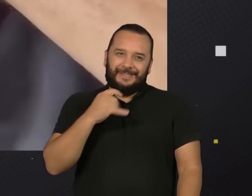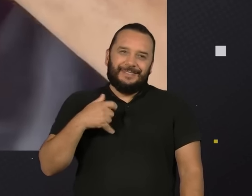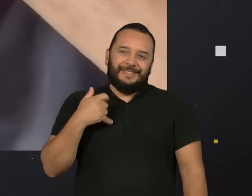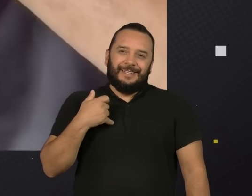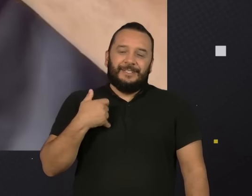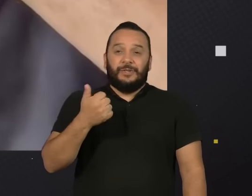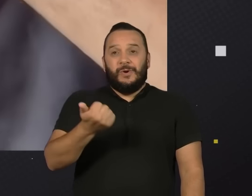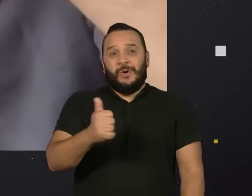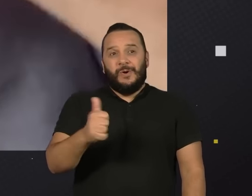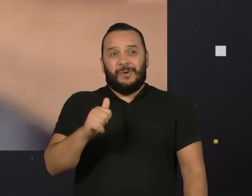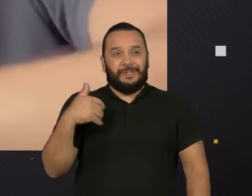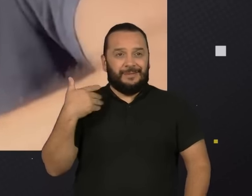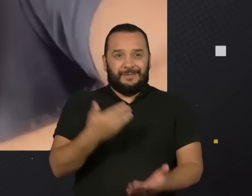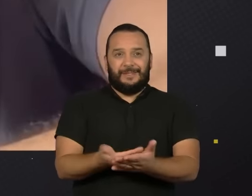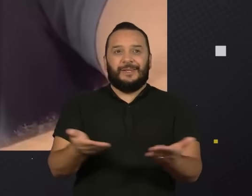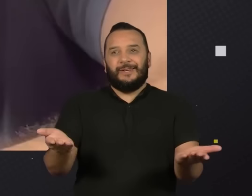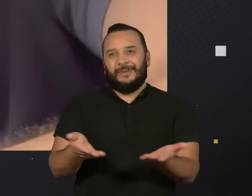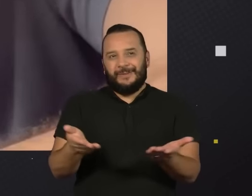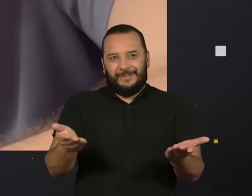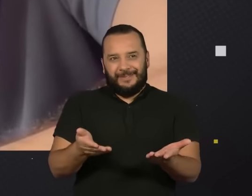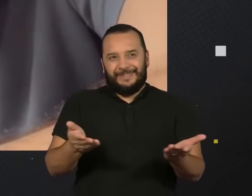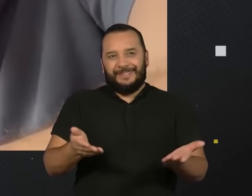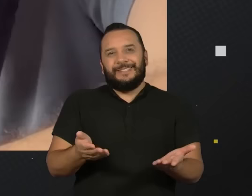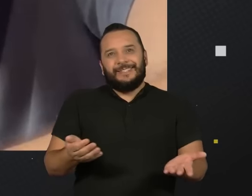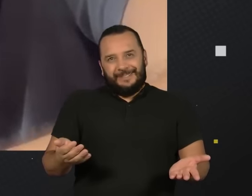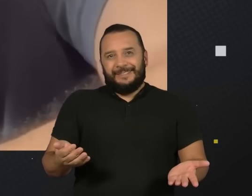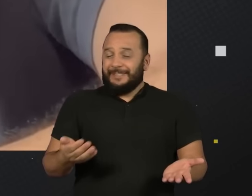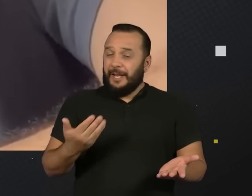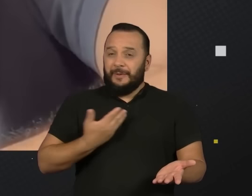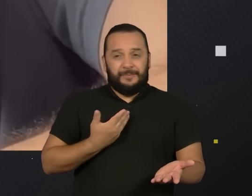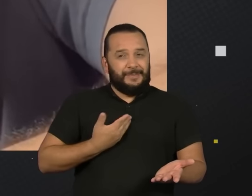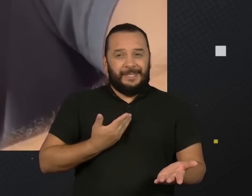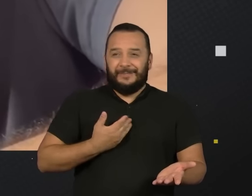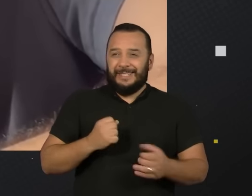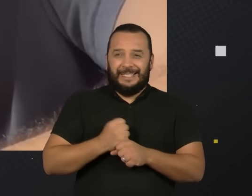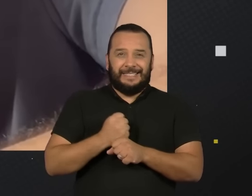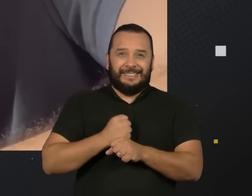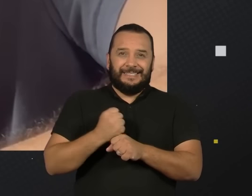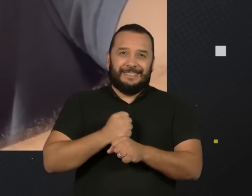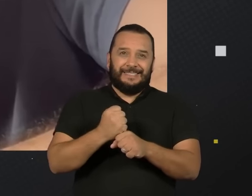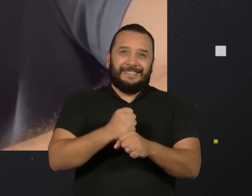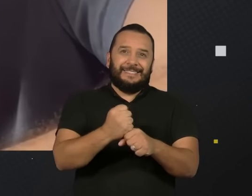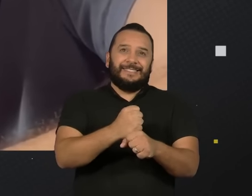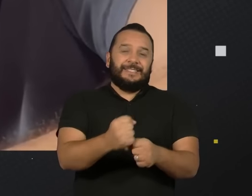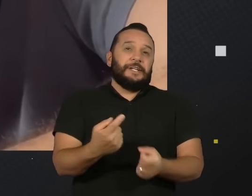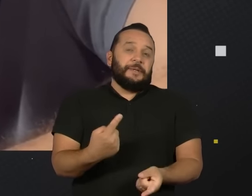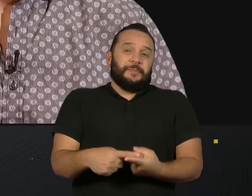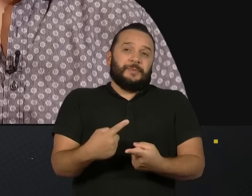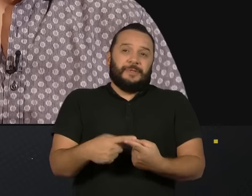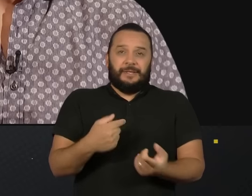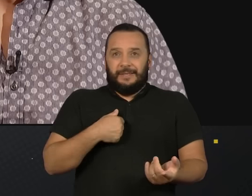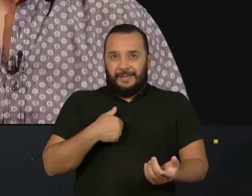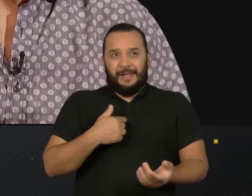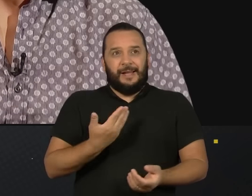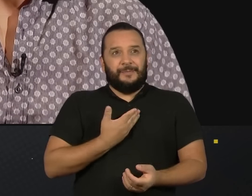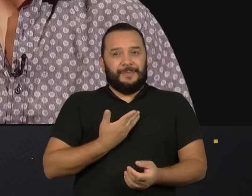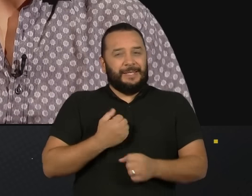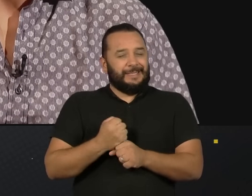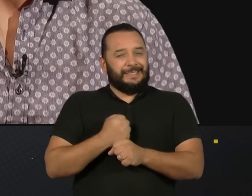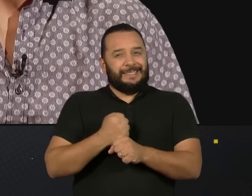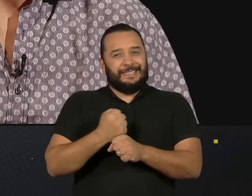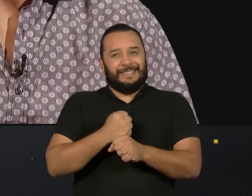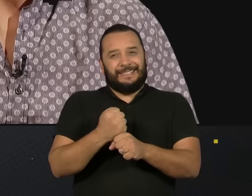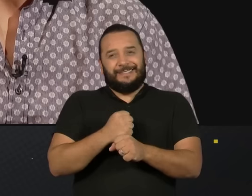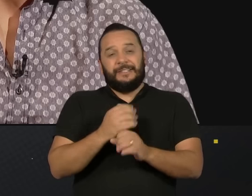idade, acho que talvez seja meu amigo há mais tempo, né? Porque às vezes os amigos que a gente tem dessa época a gente não mantém